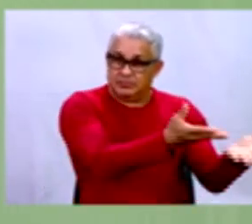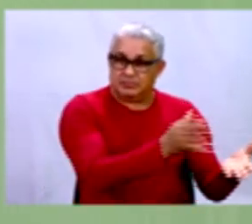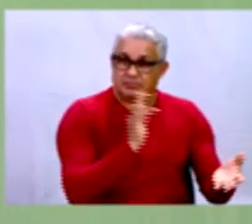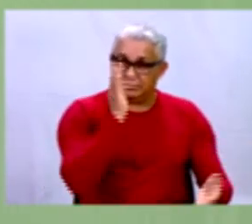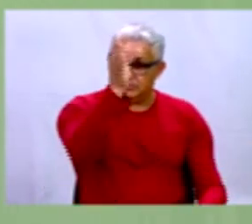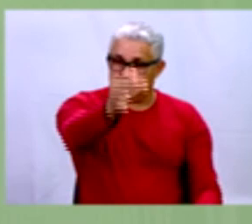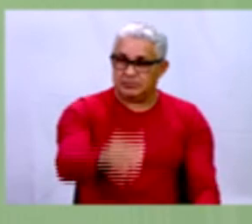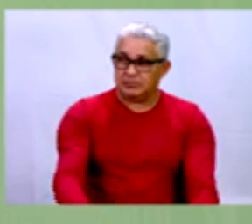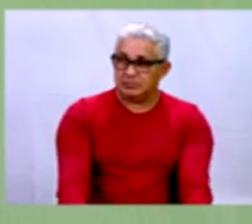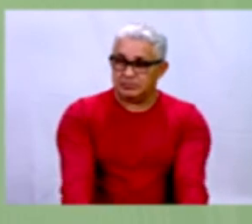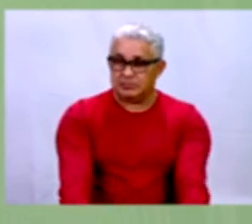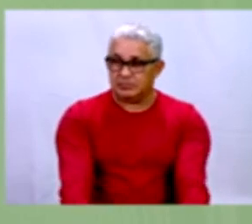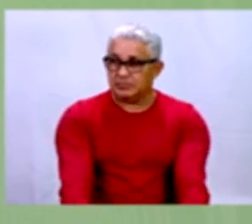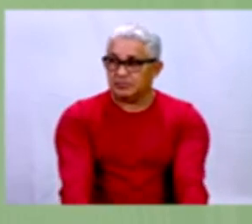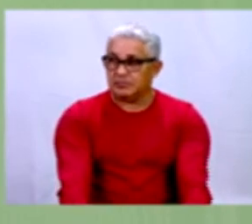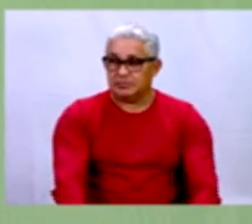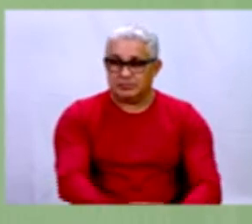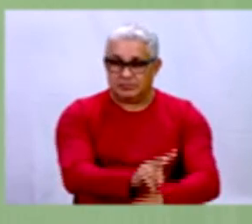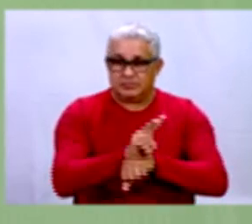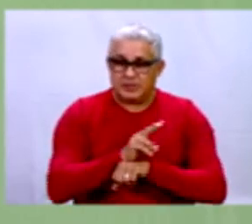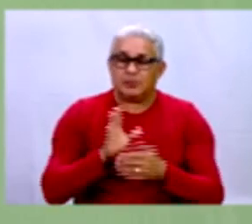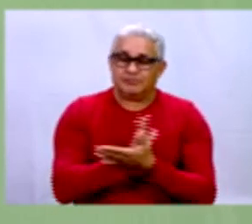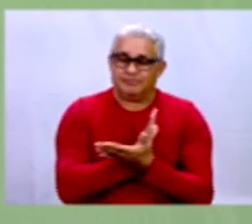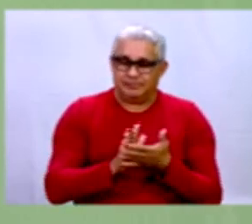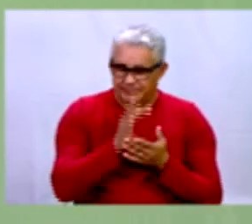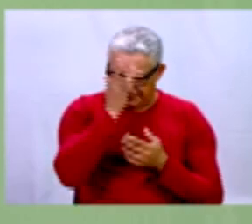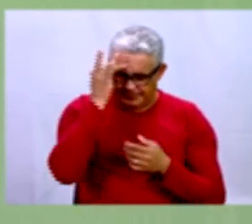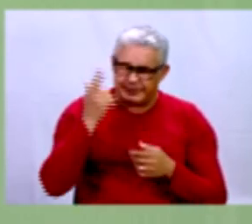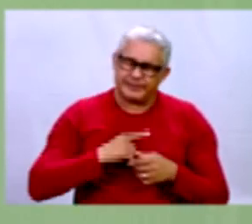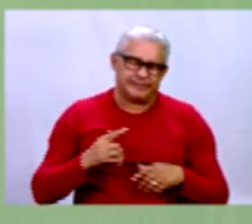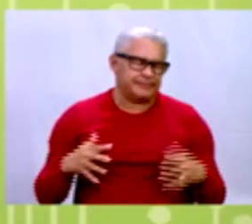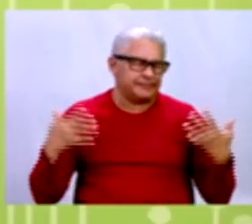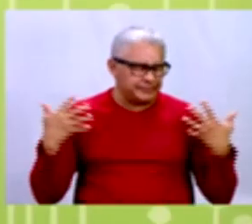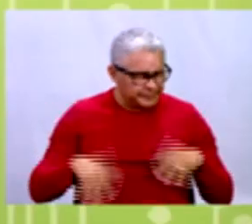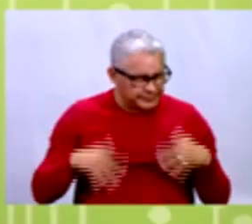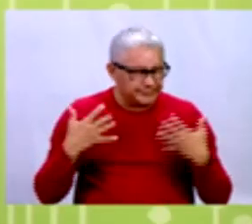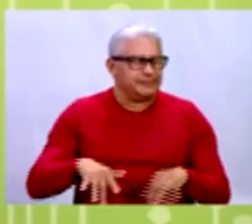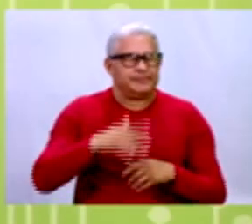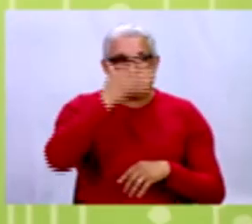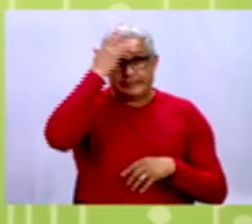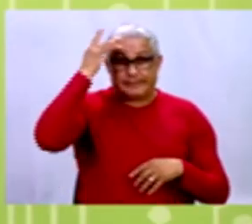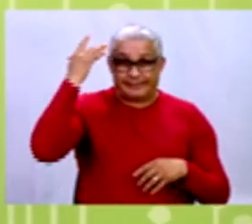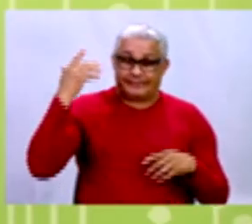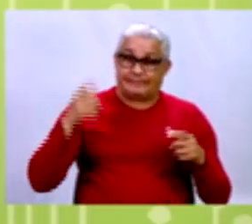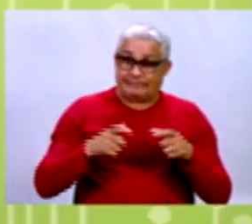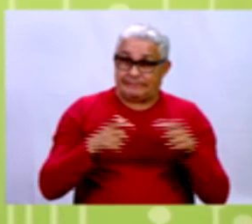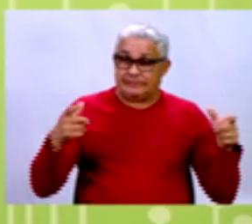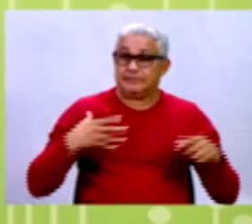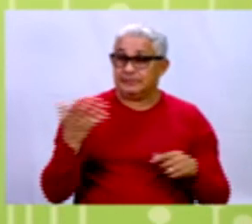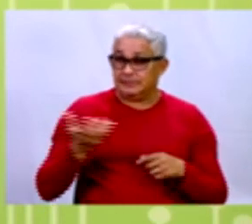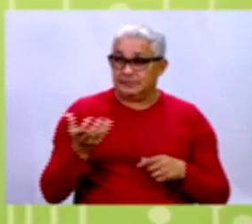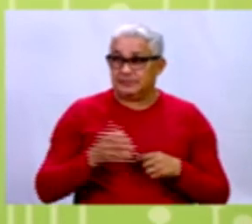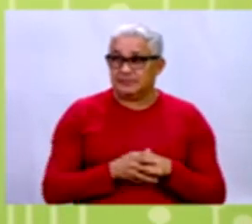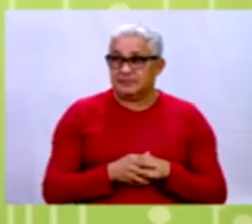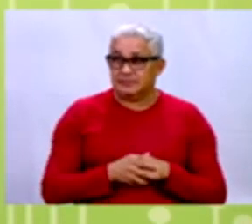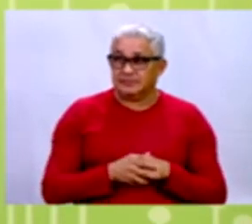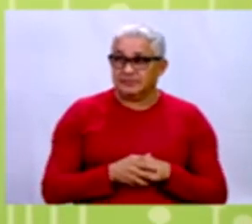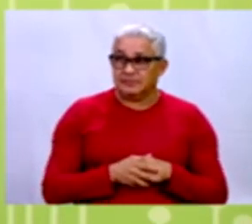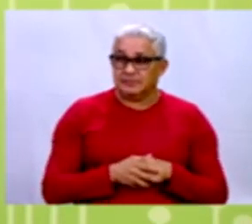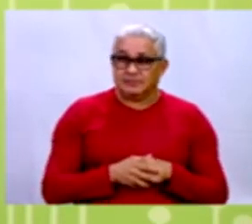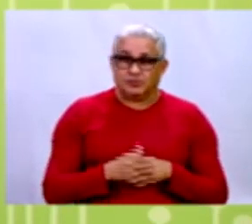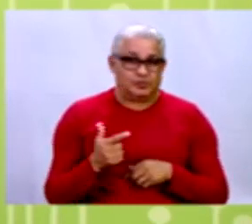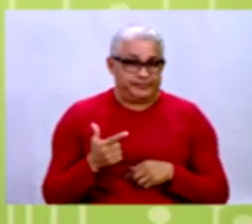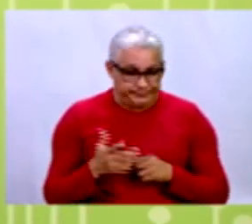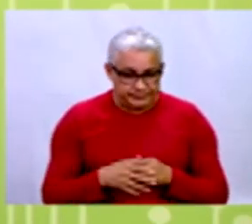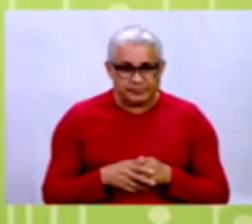futuramente. Gente, a maioria das pessoas, é uma grande maioria mesmo, né? Quando a gente quer alguma coisa, a gente não